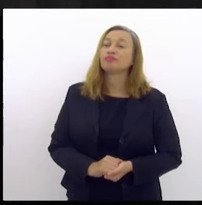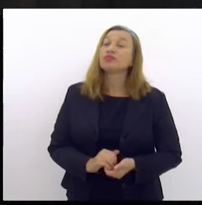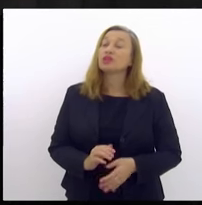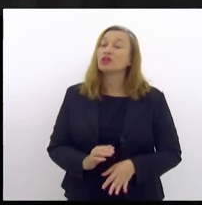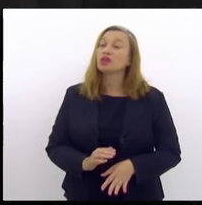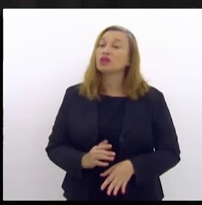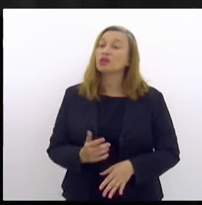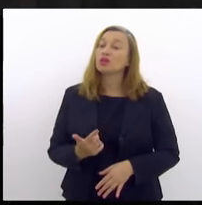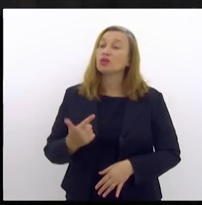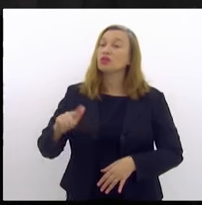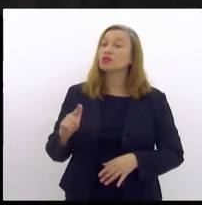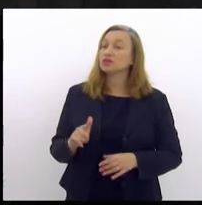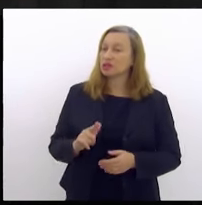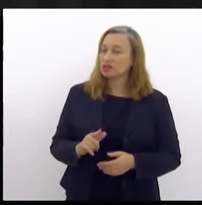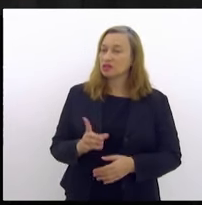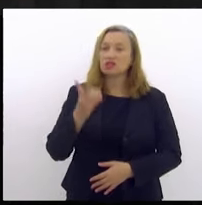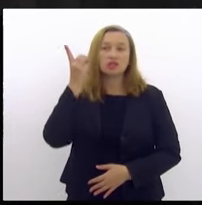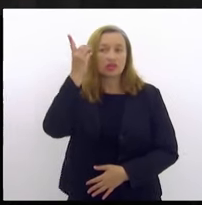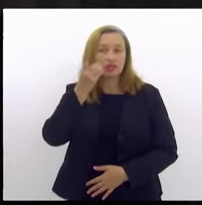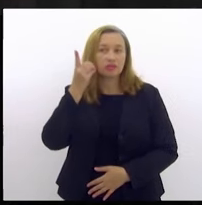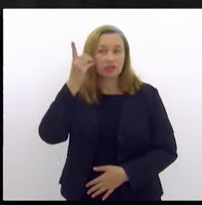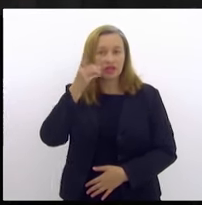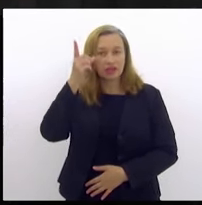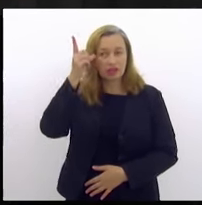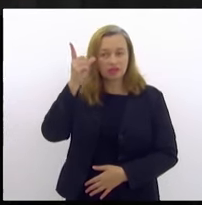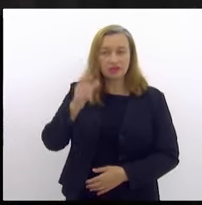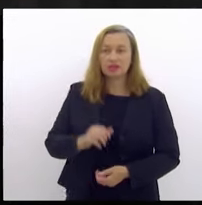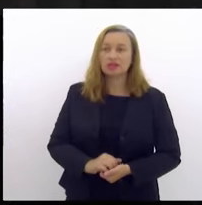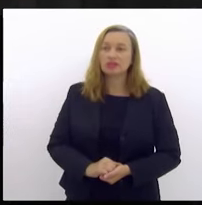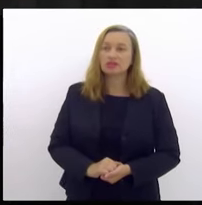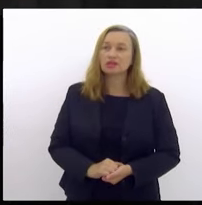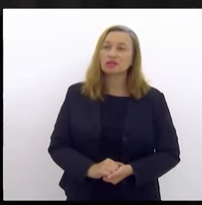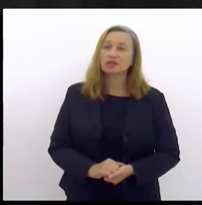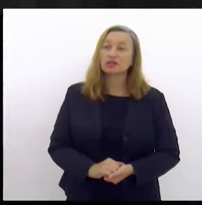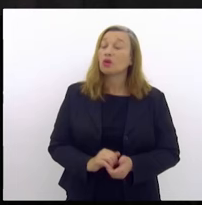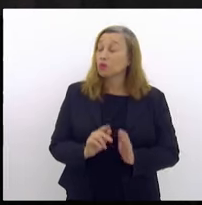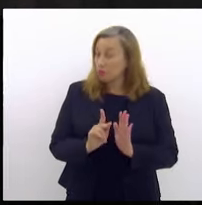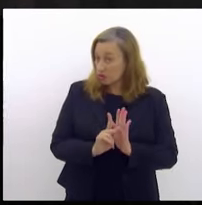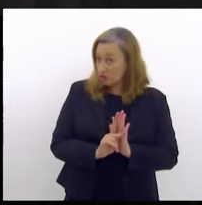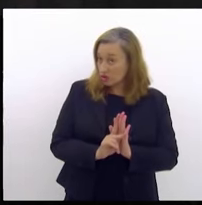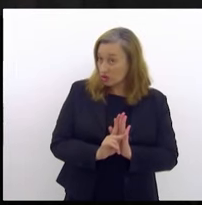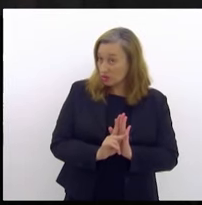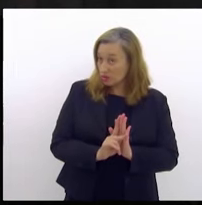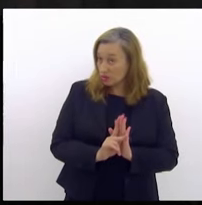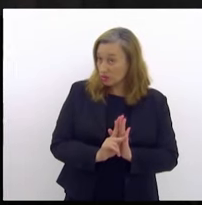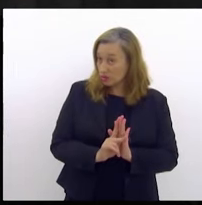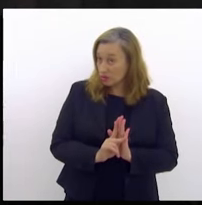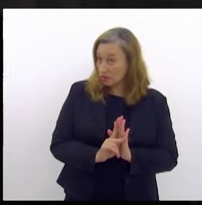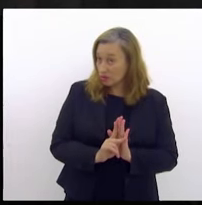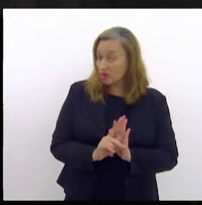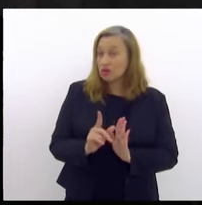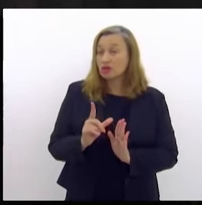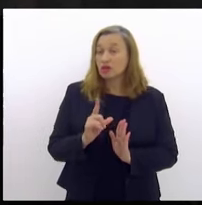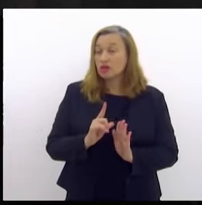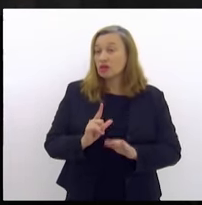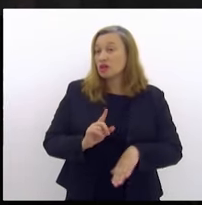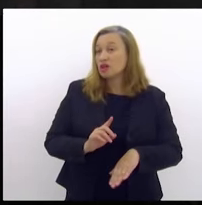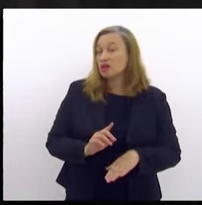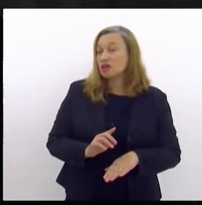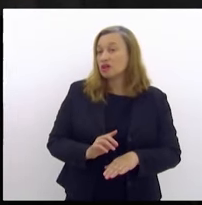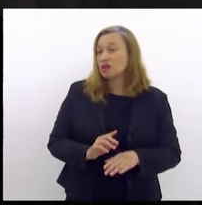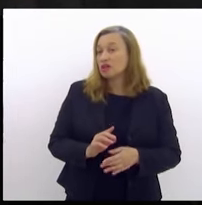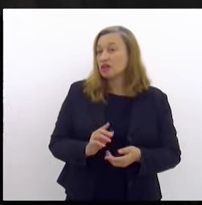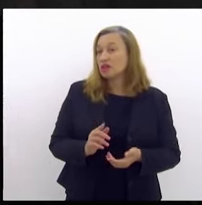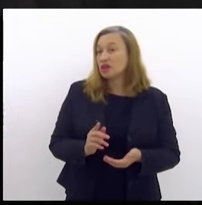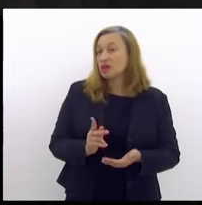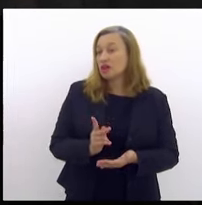Ademais, deputada Lucinha, o projeto tem vício de